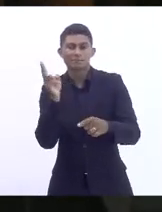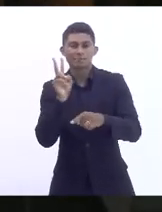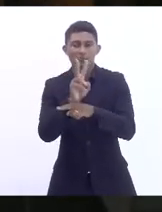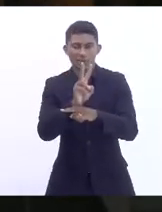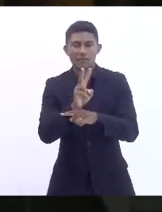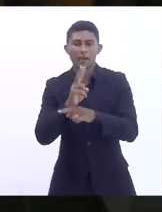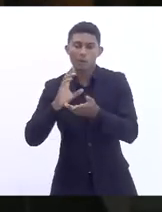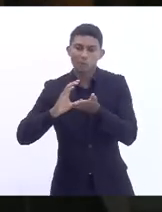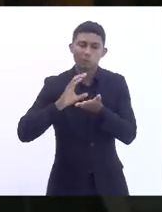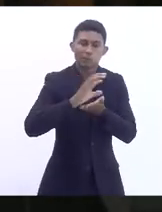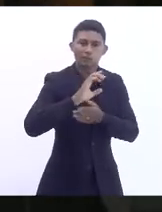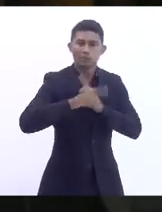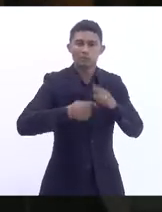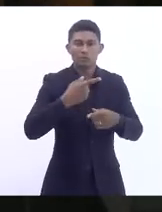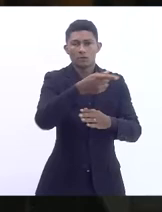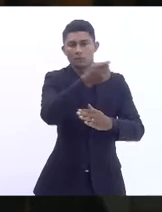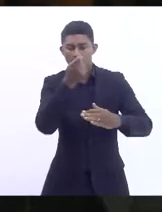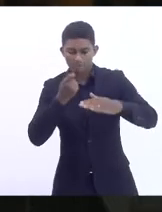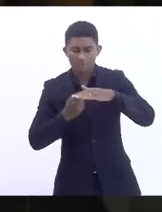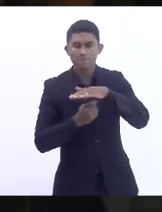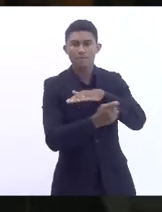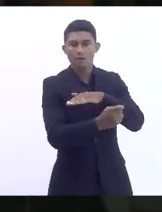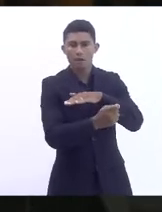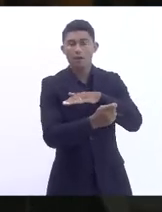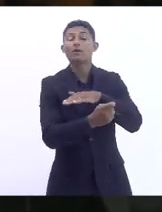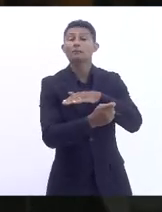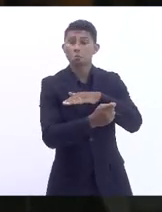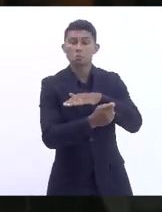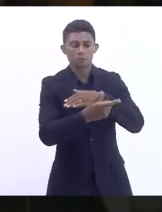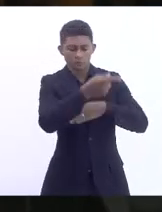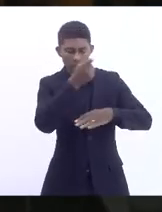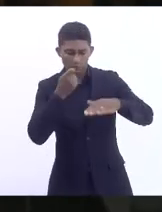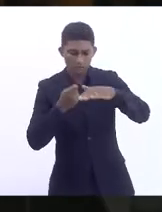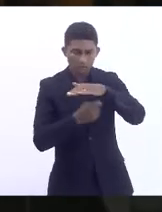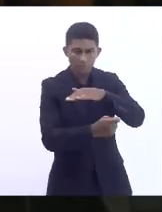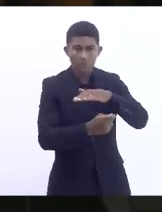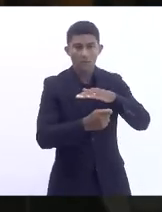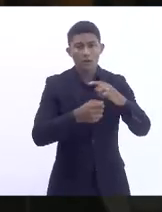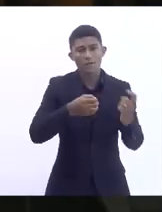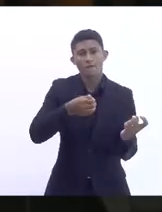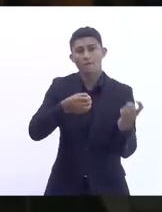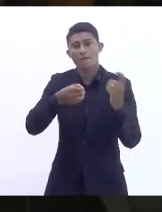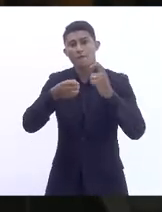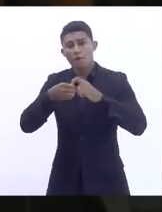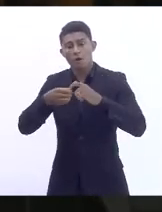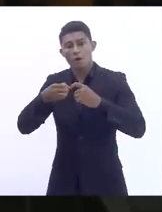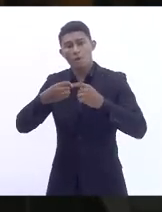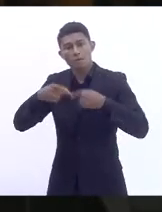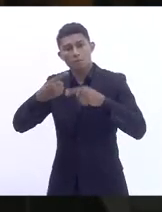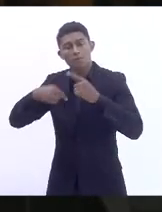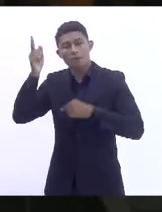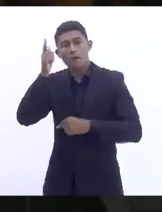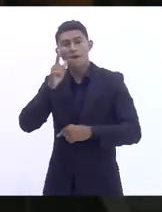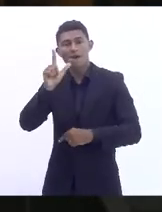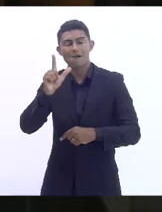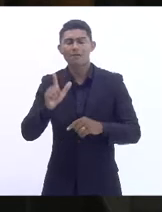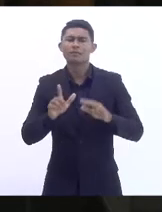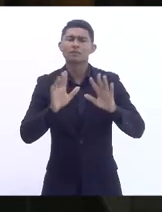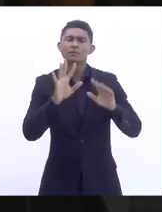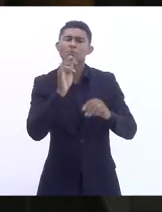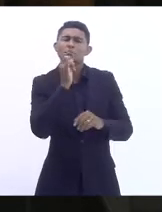retornar esse investimento com ganho adicional. Empréstimo, para